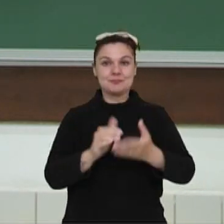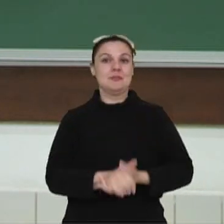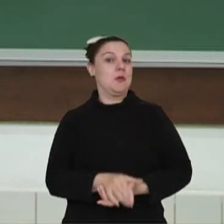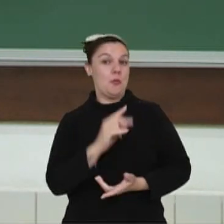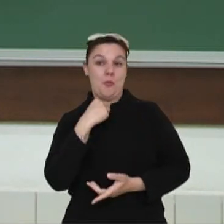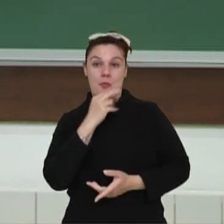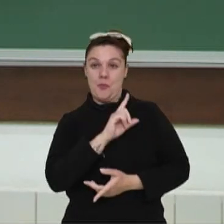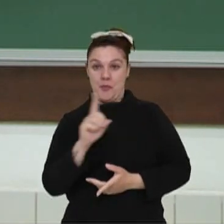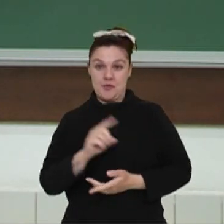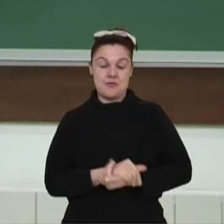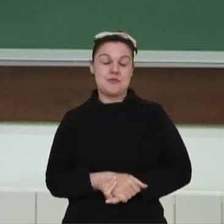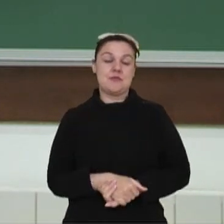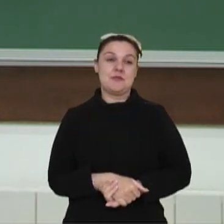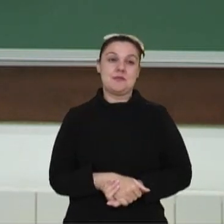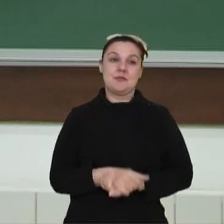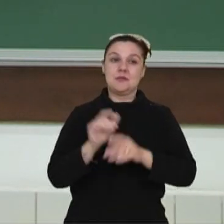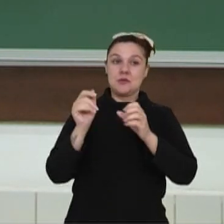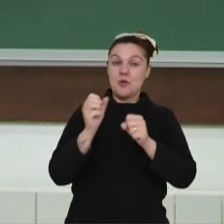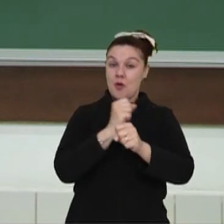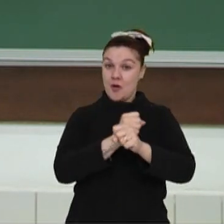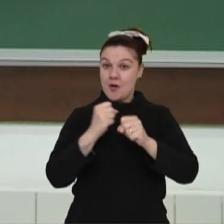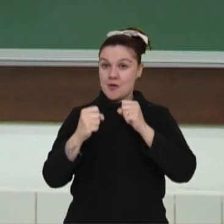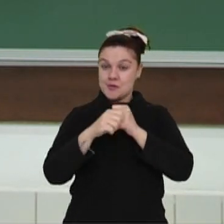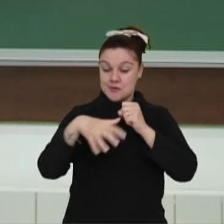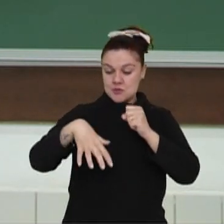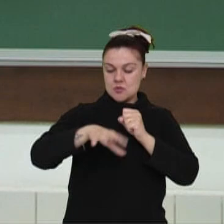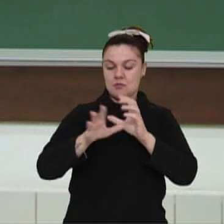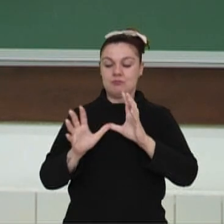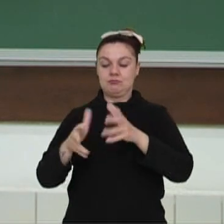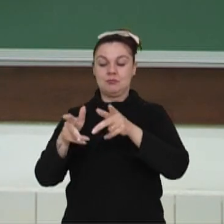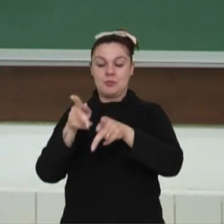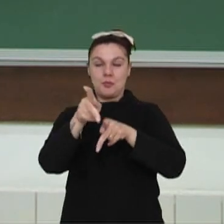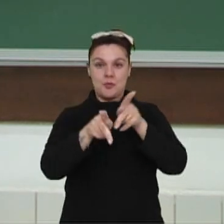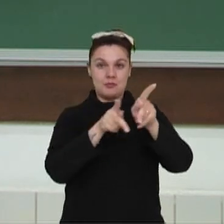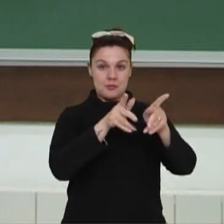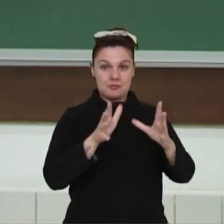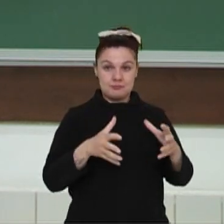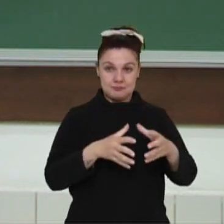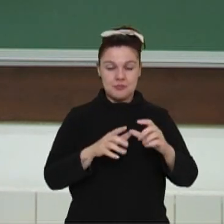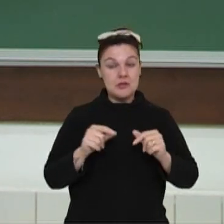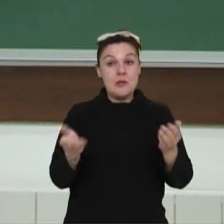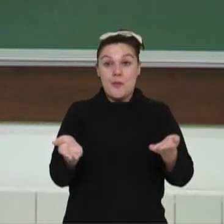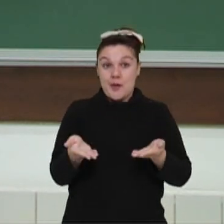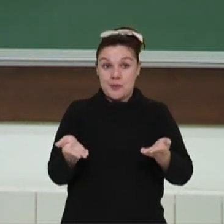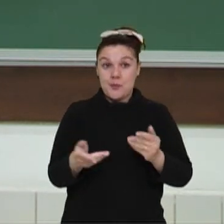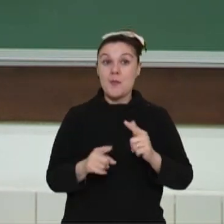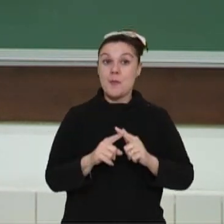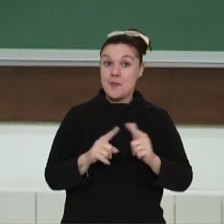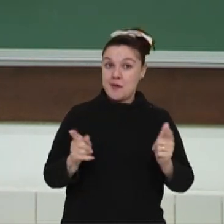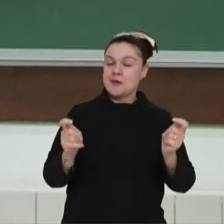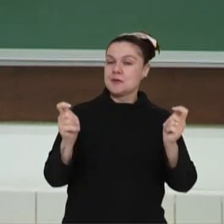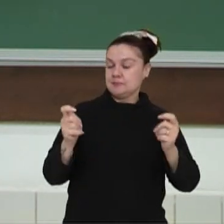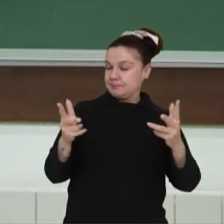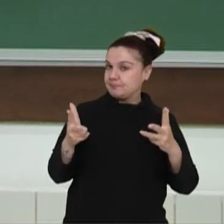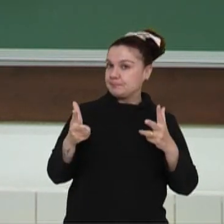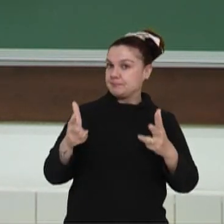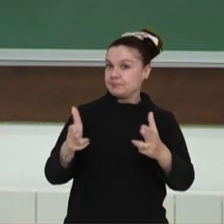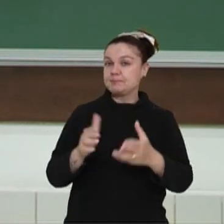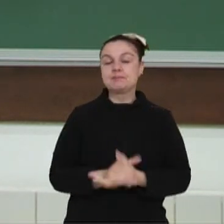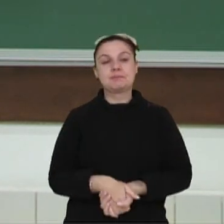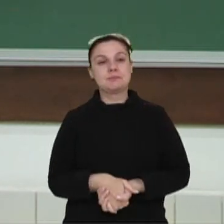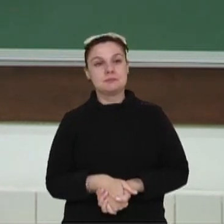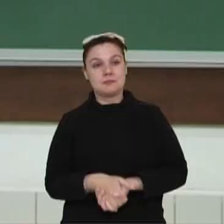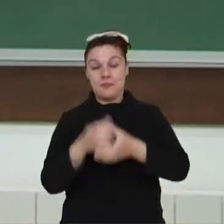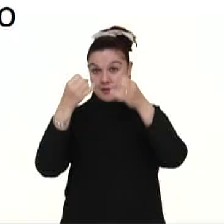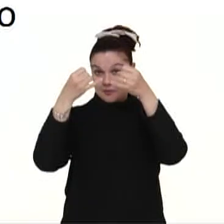mais. Então, vamos lá, para as sociedades tribais. É um estudo não tão atual assim, mas que ainda faz sentido. Vai